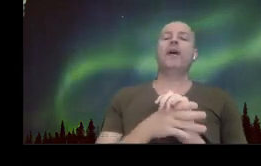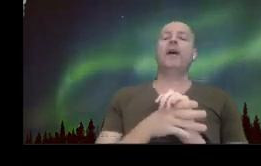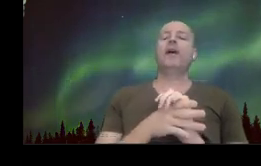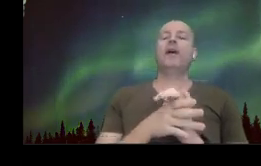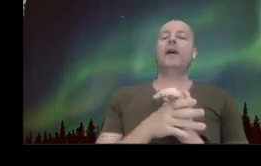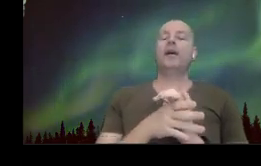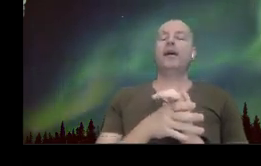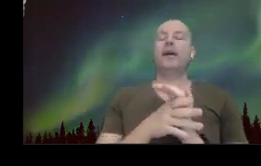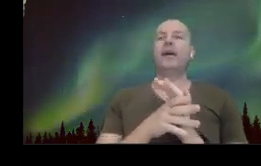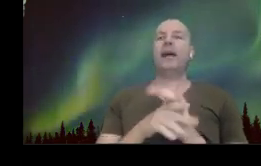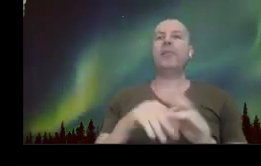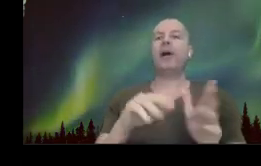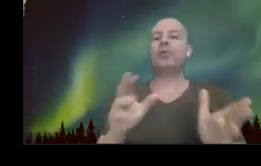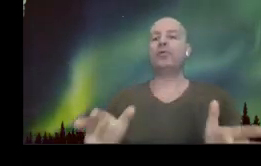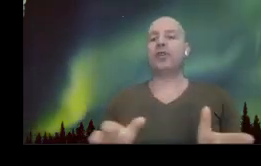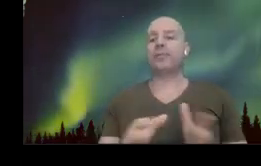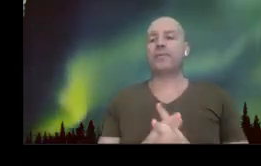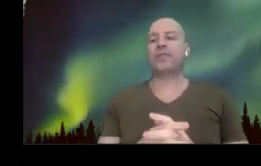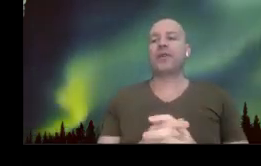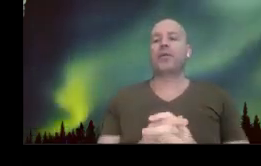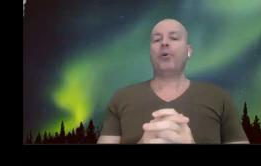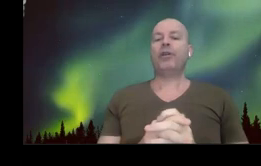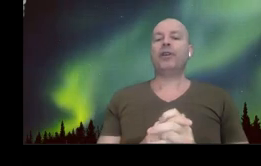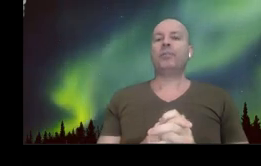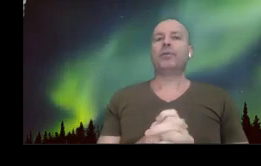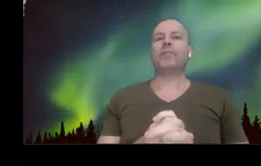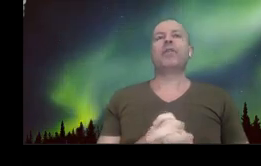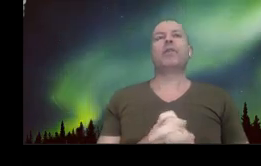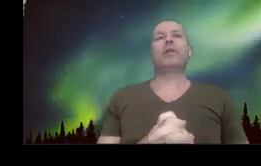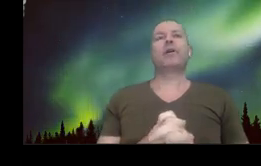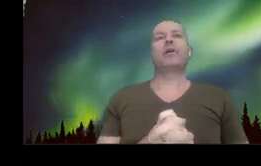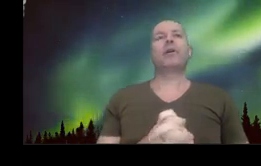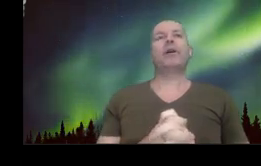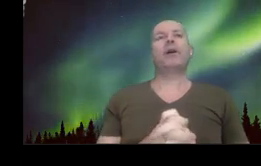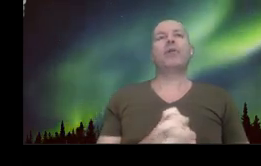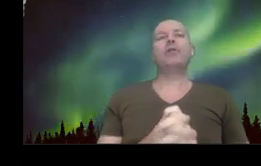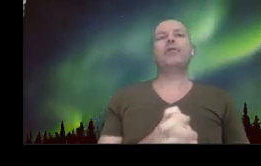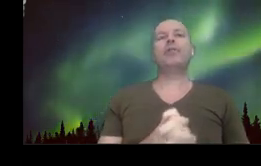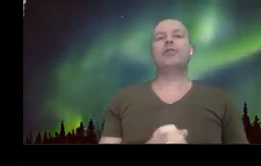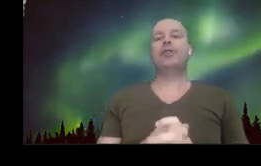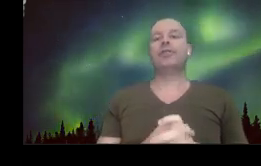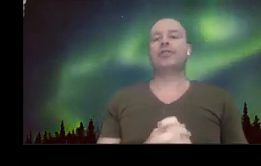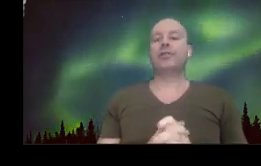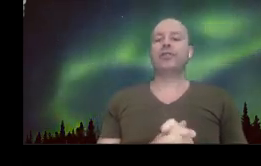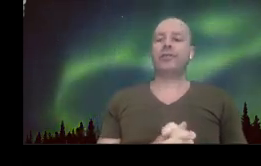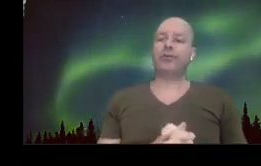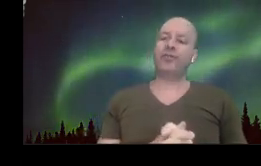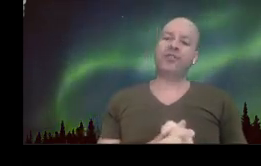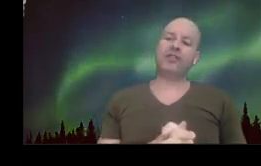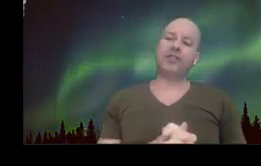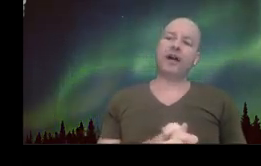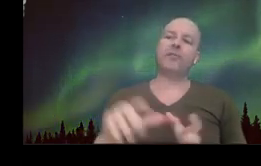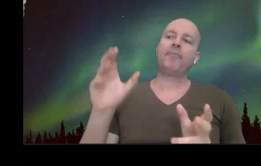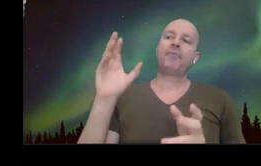anos, era uma bagunça. Por exemplo, quando você me diz que você